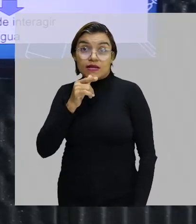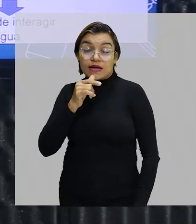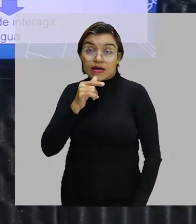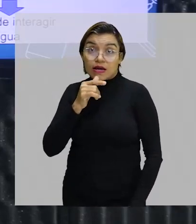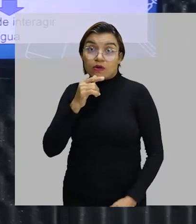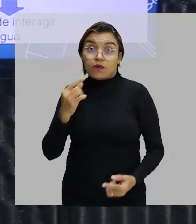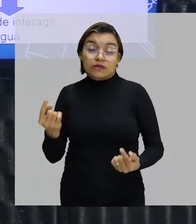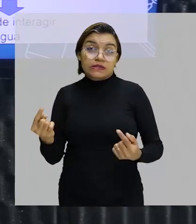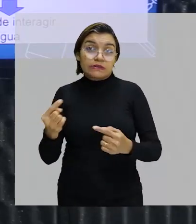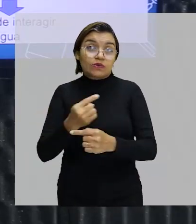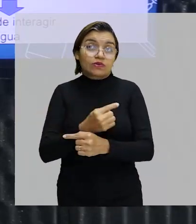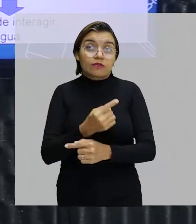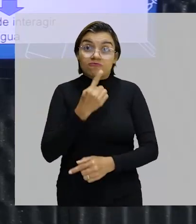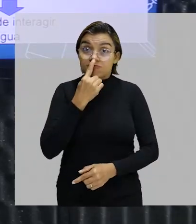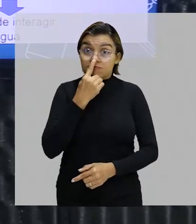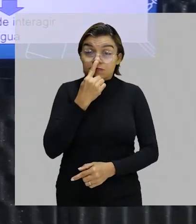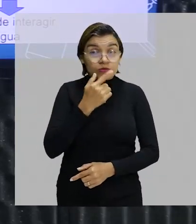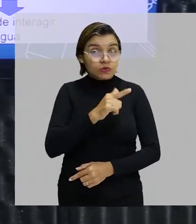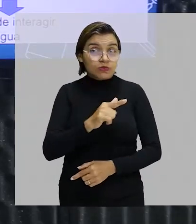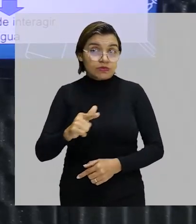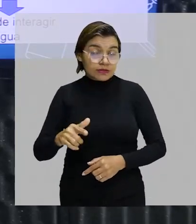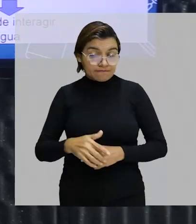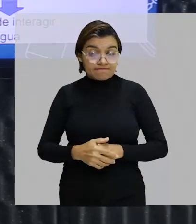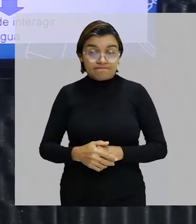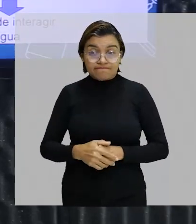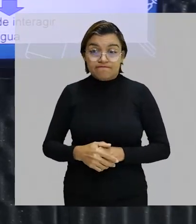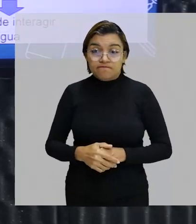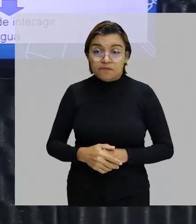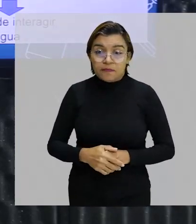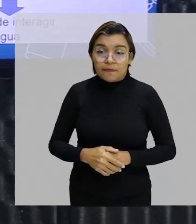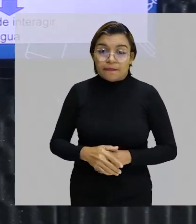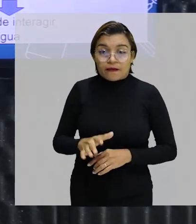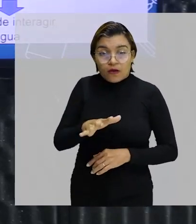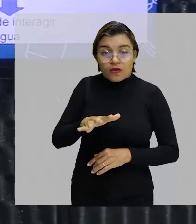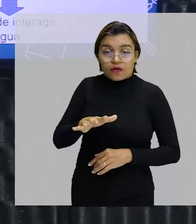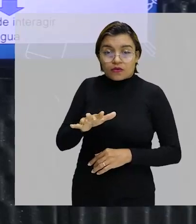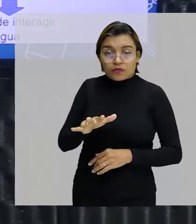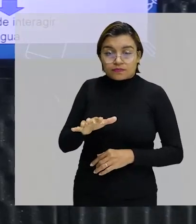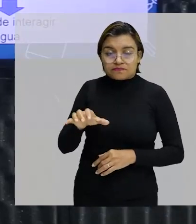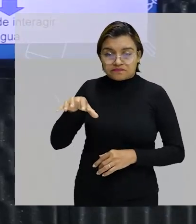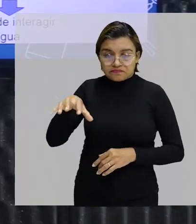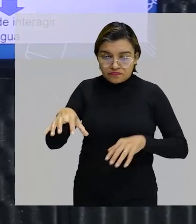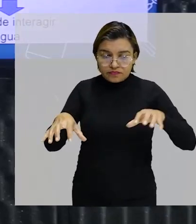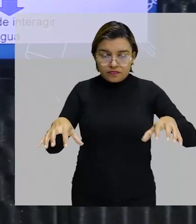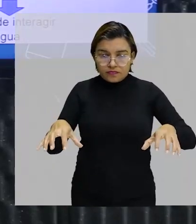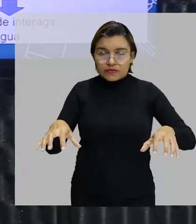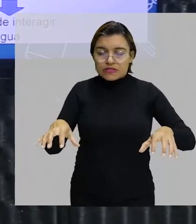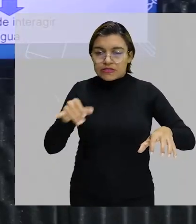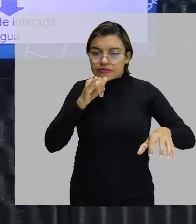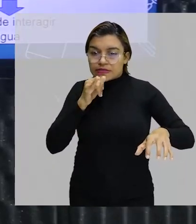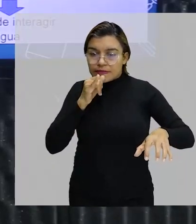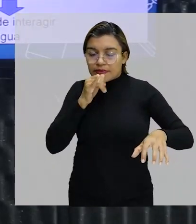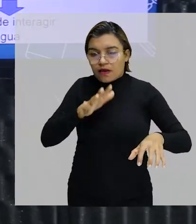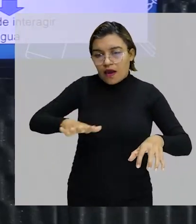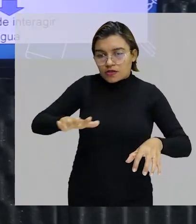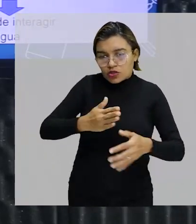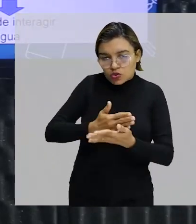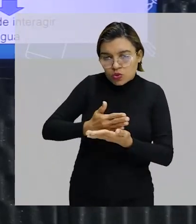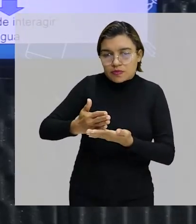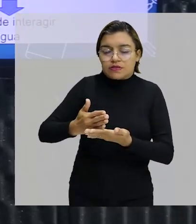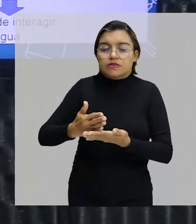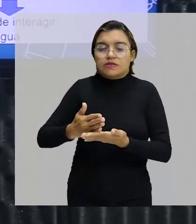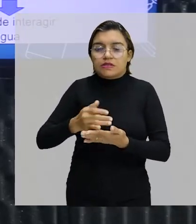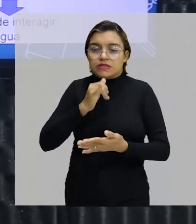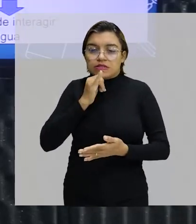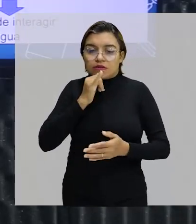que não tem afinidade com a água. E uma região, inicial, uma região na extremidade